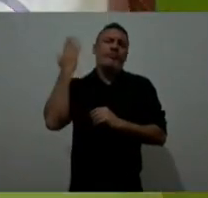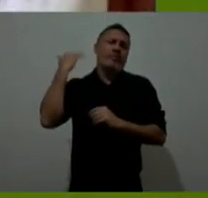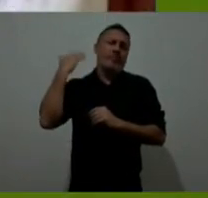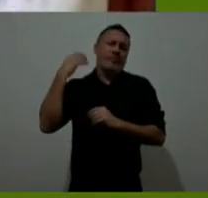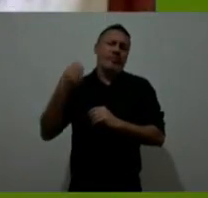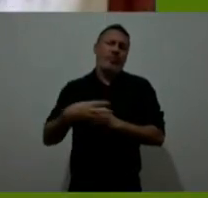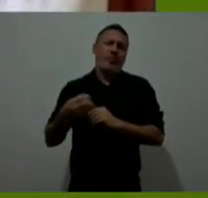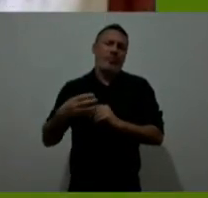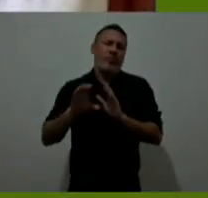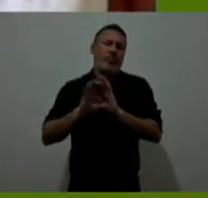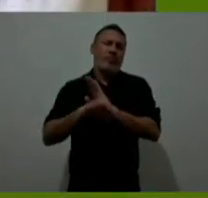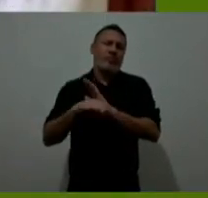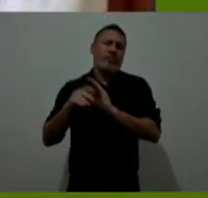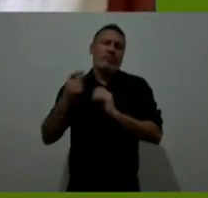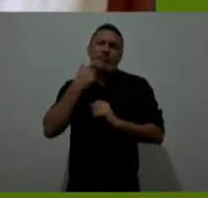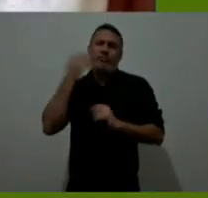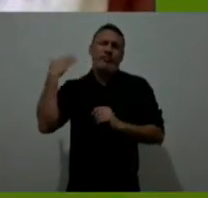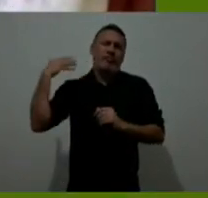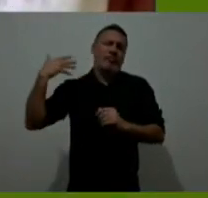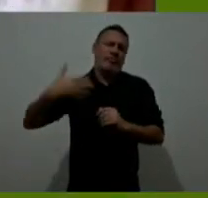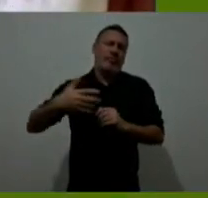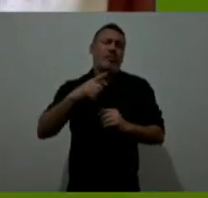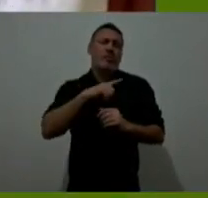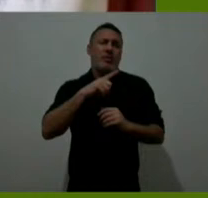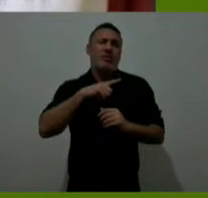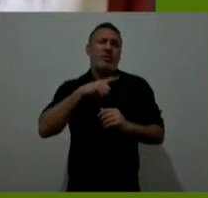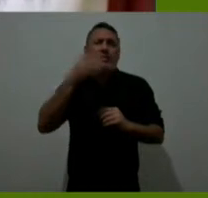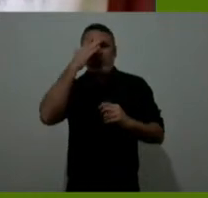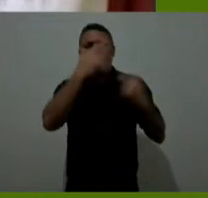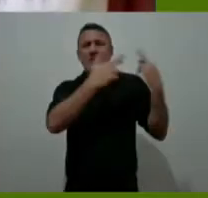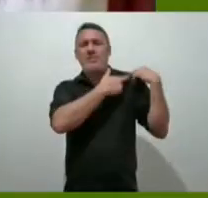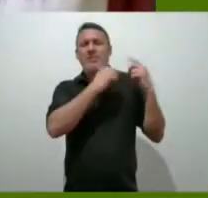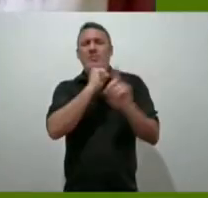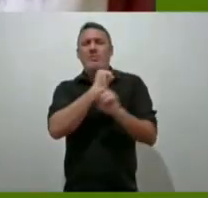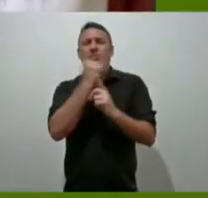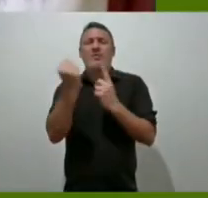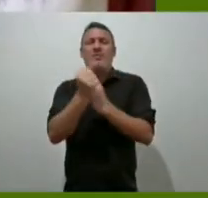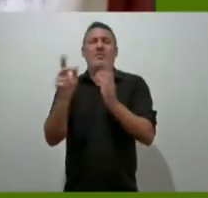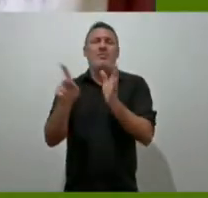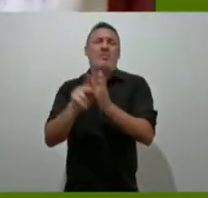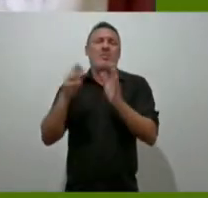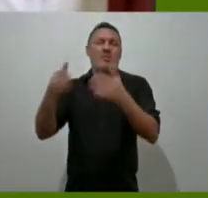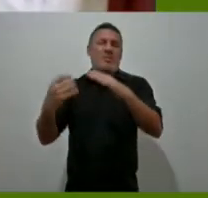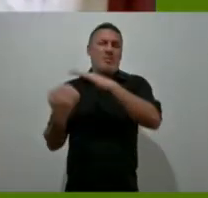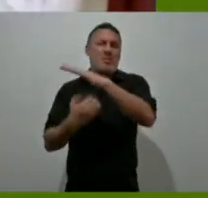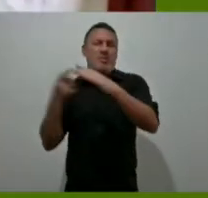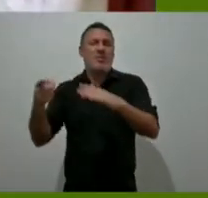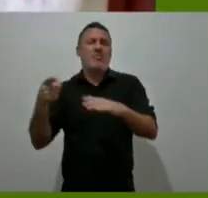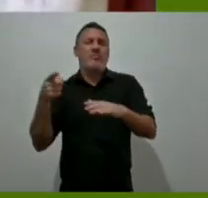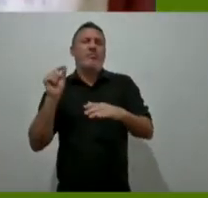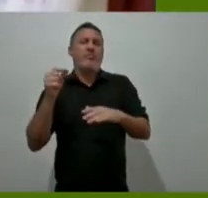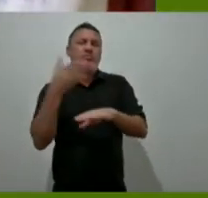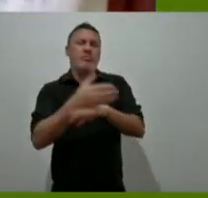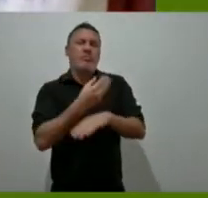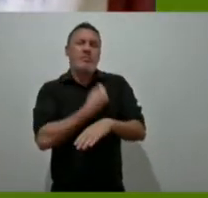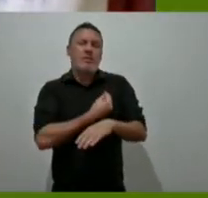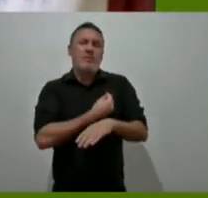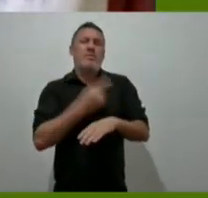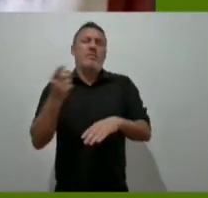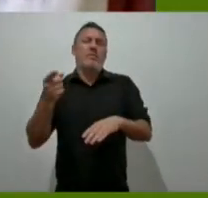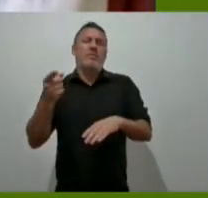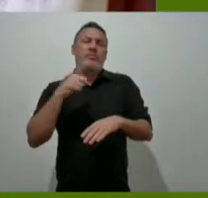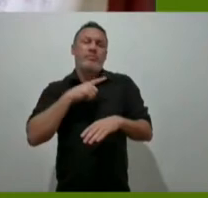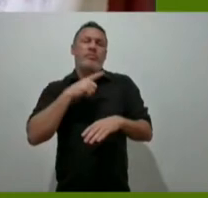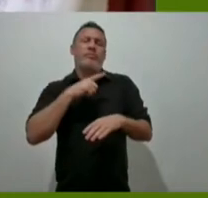Onde dessa responsabilidade social das empresas, não é? De participar no desenvolvimento sustentável de